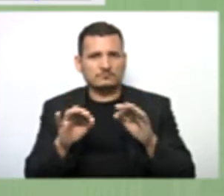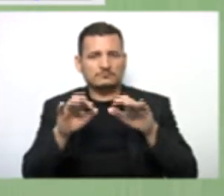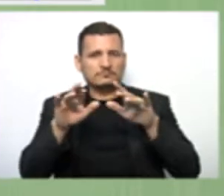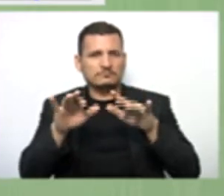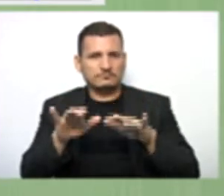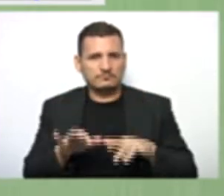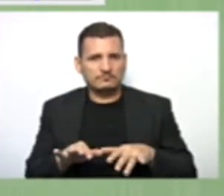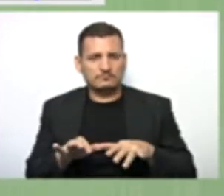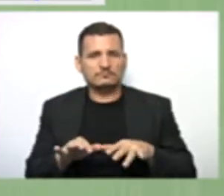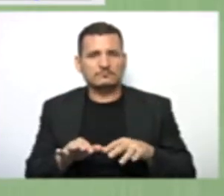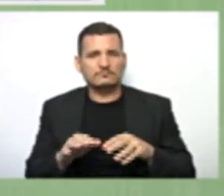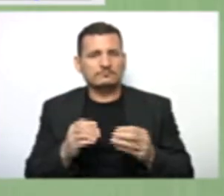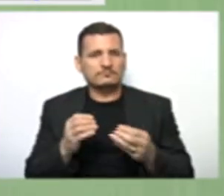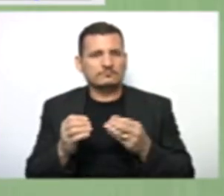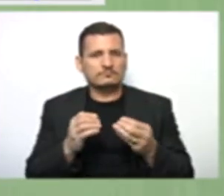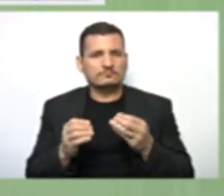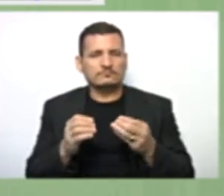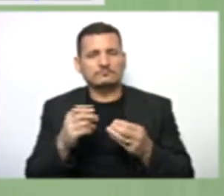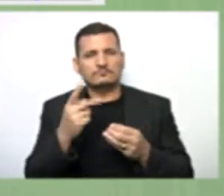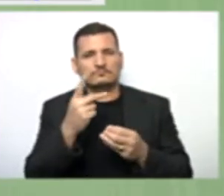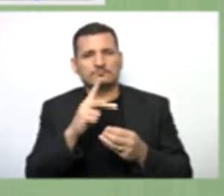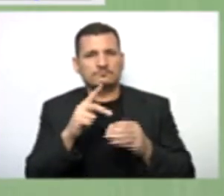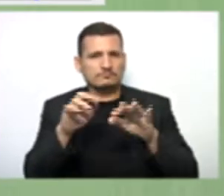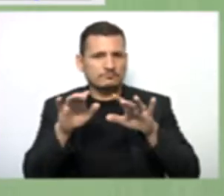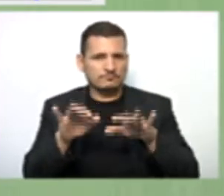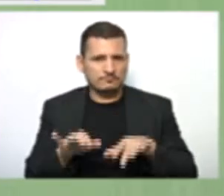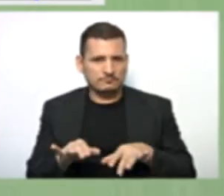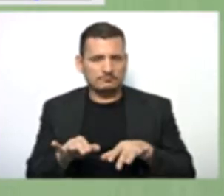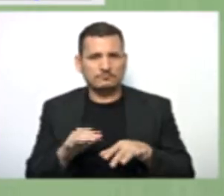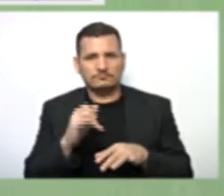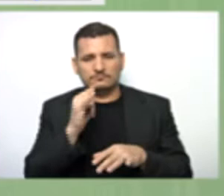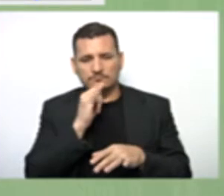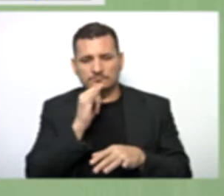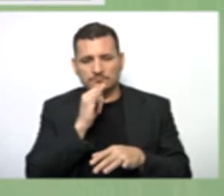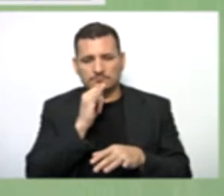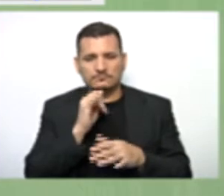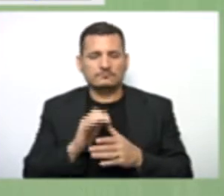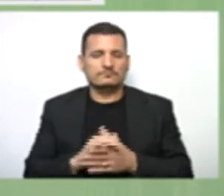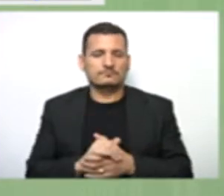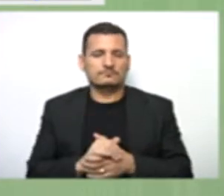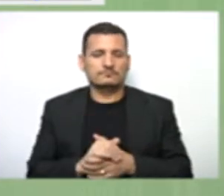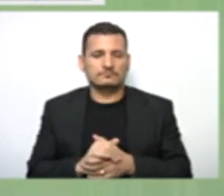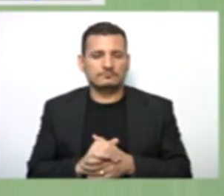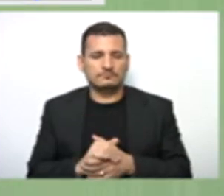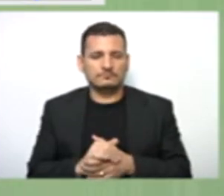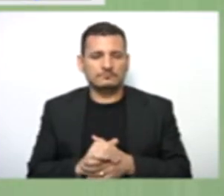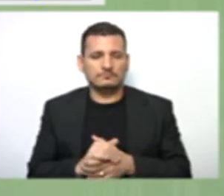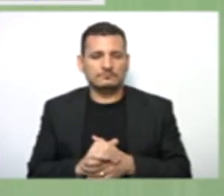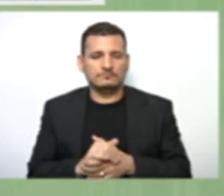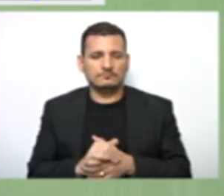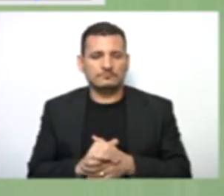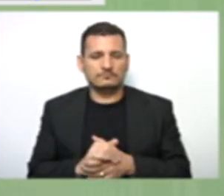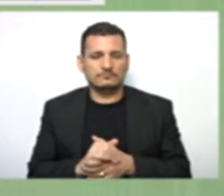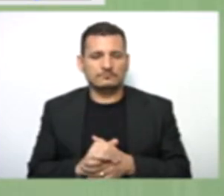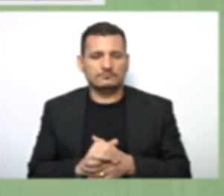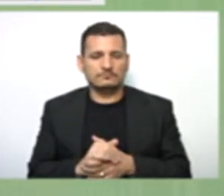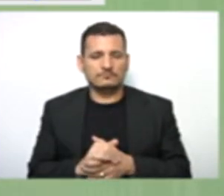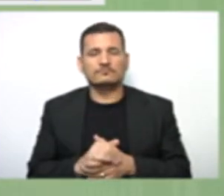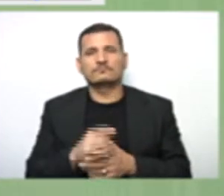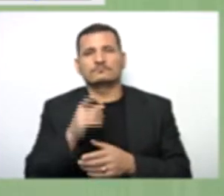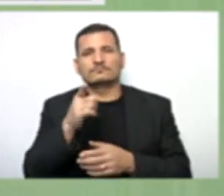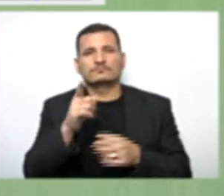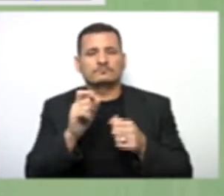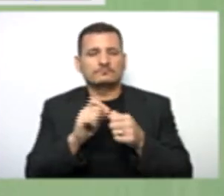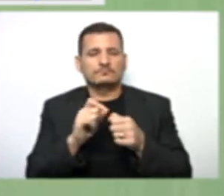escrita, ou seja, quanto à forma que ela tem que ser escrita. Por exemplo, um detalhe que põe, quando você vai fazer uma